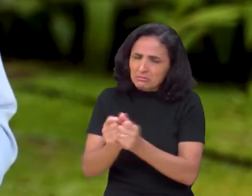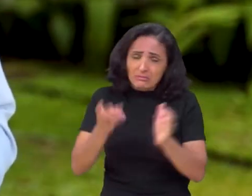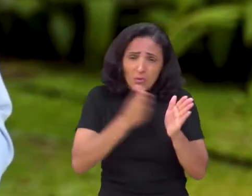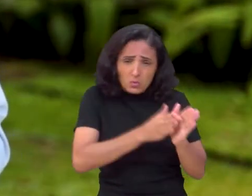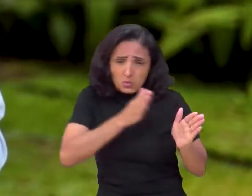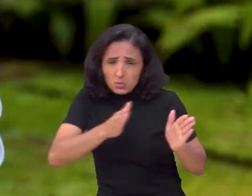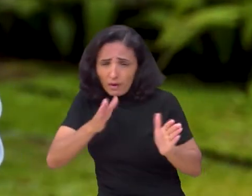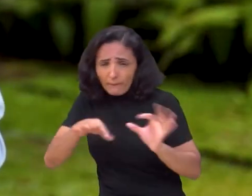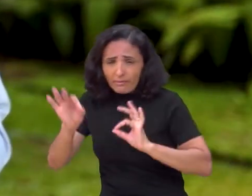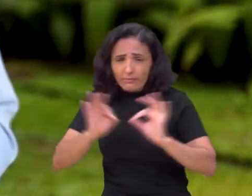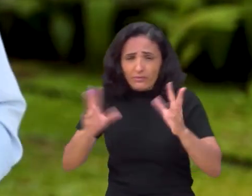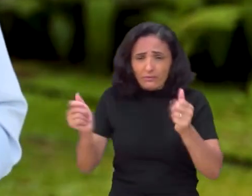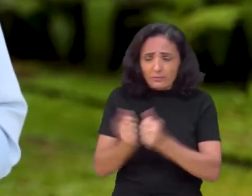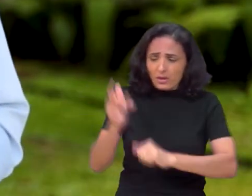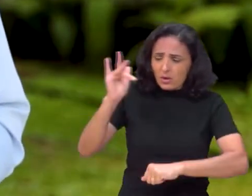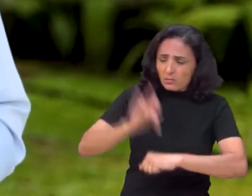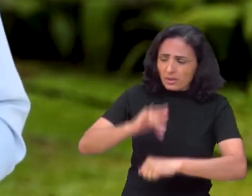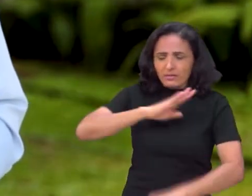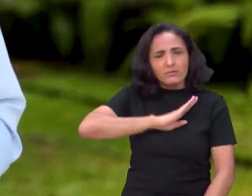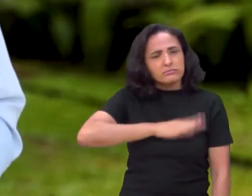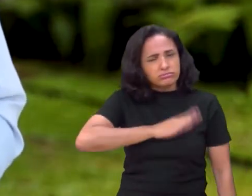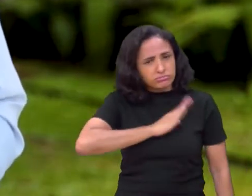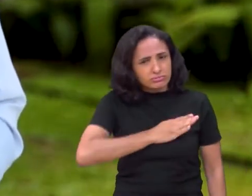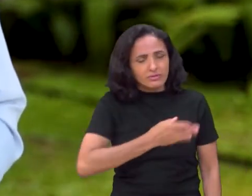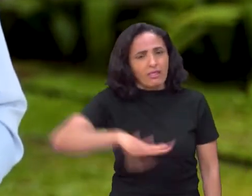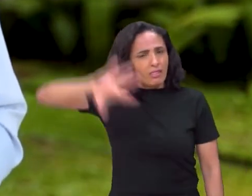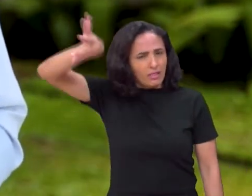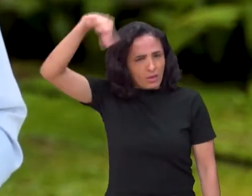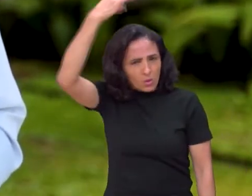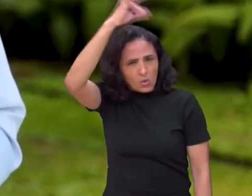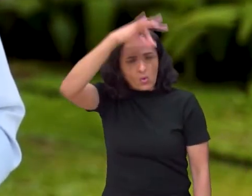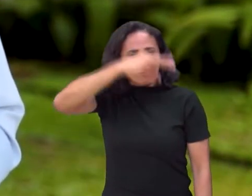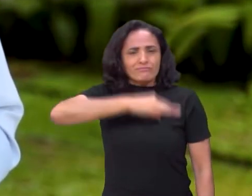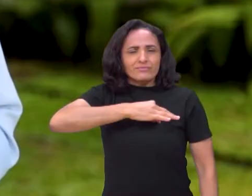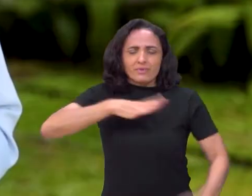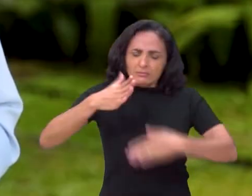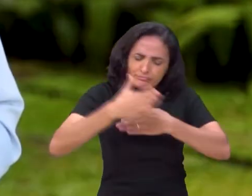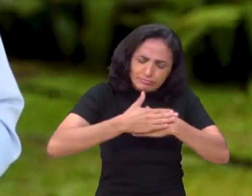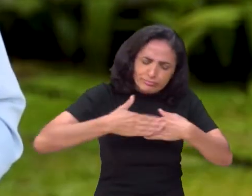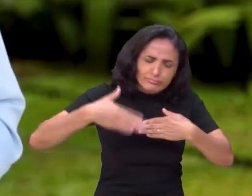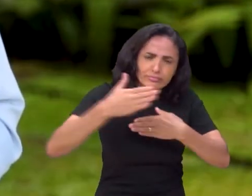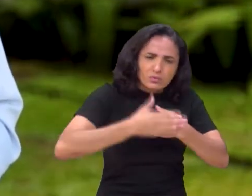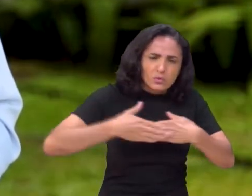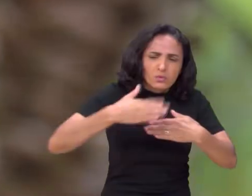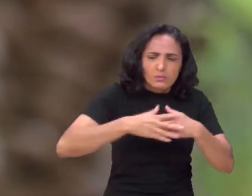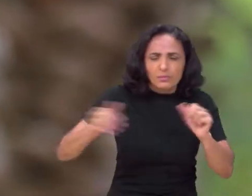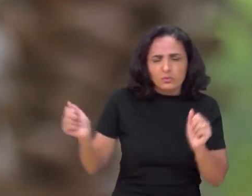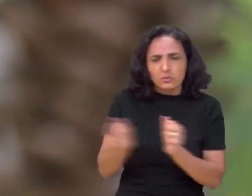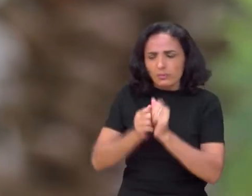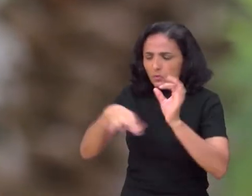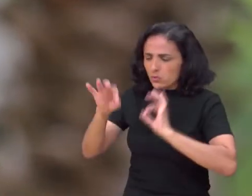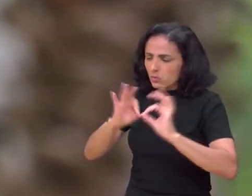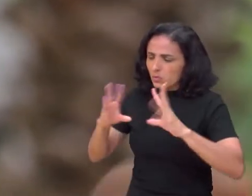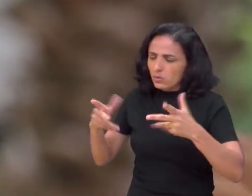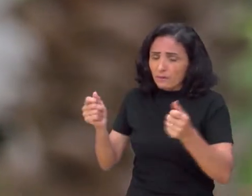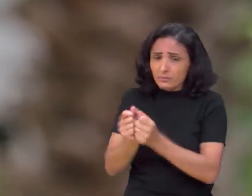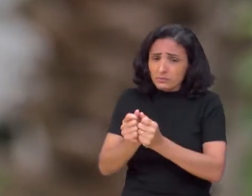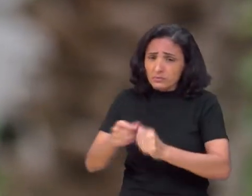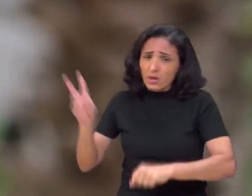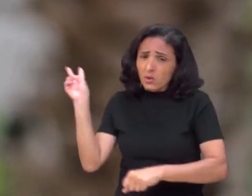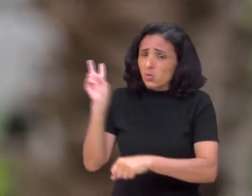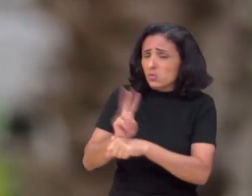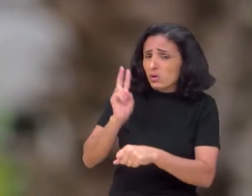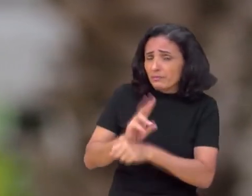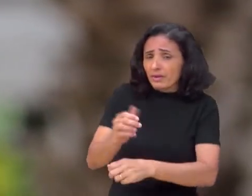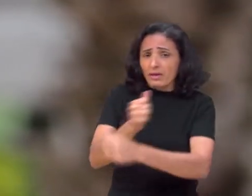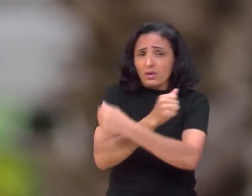que foi chamado para tocar em nosso coração, é este Consolador. É este Consolador. E quando ele